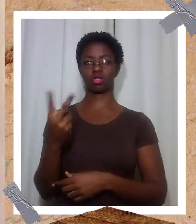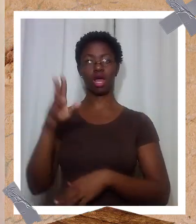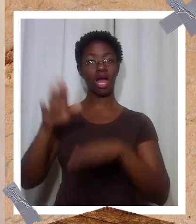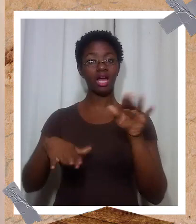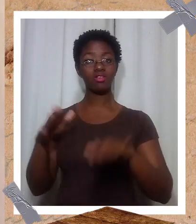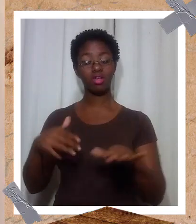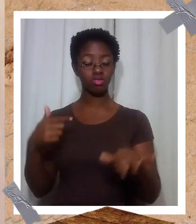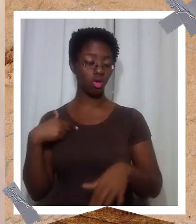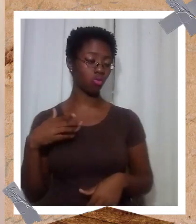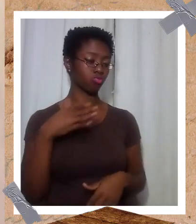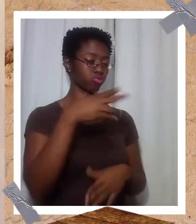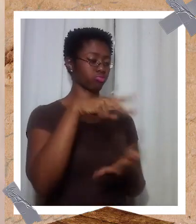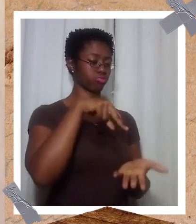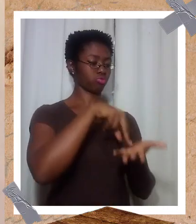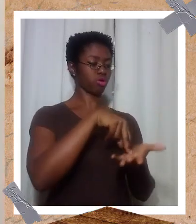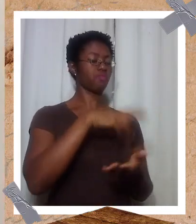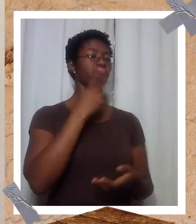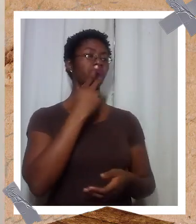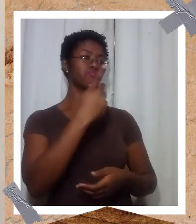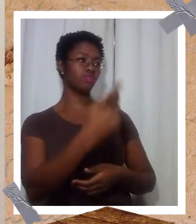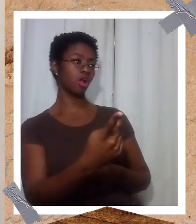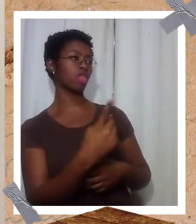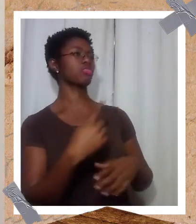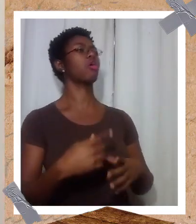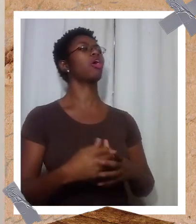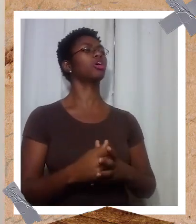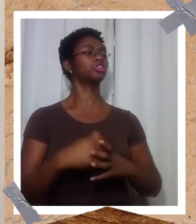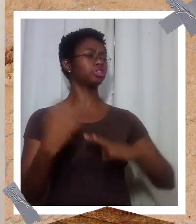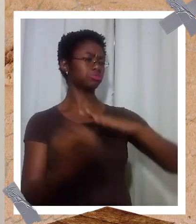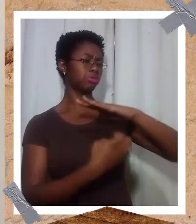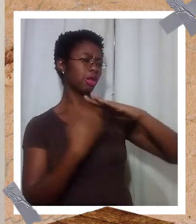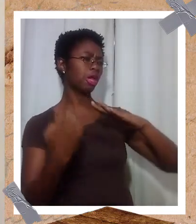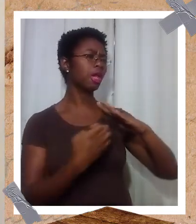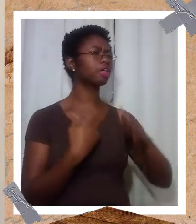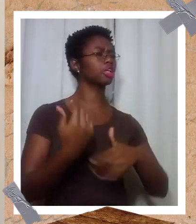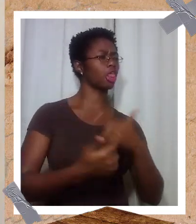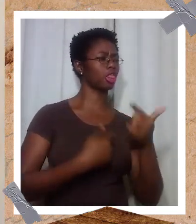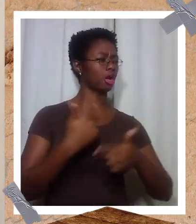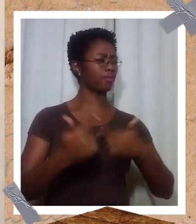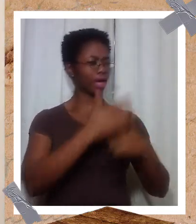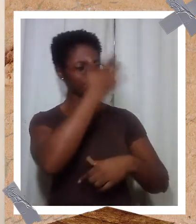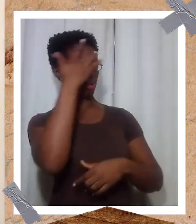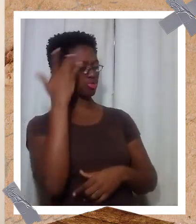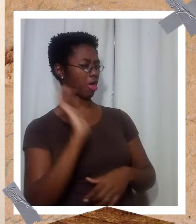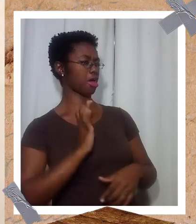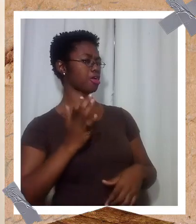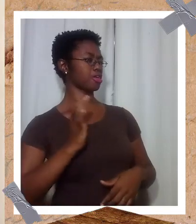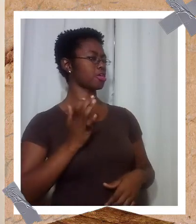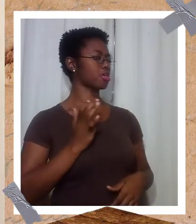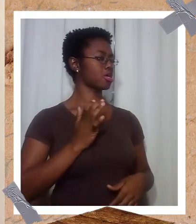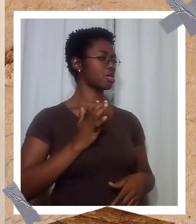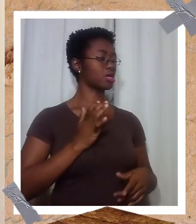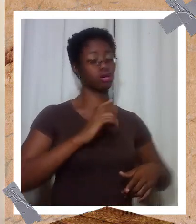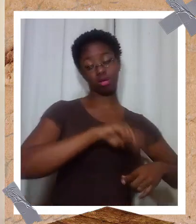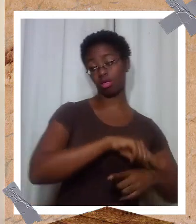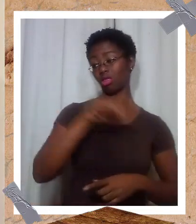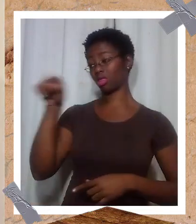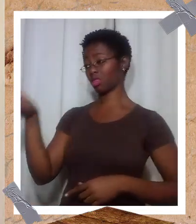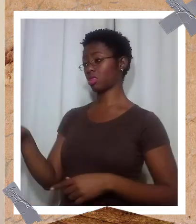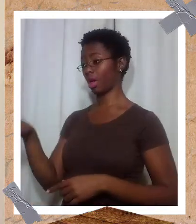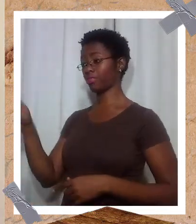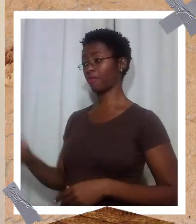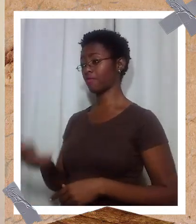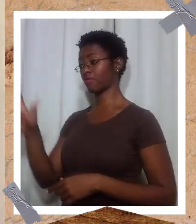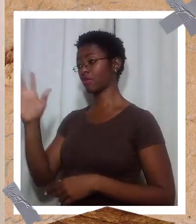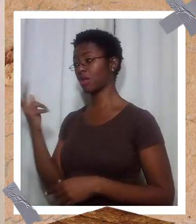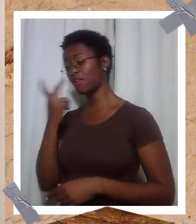mercado financeiro, falando sobre empreendedorismo, sobre um montão de coisa, um monte de gente rica, e no outro dia eu estou dentro de um lixão, visitando um